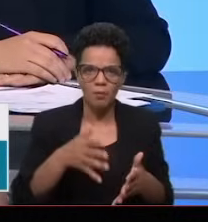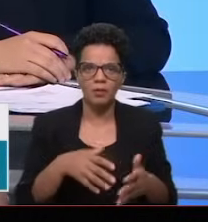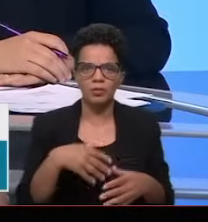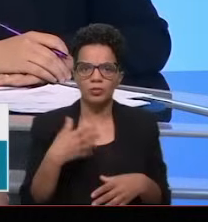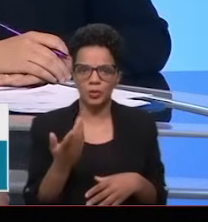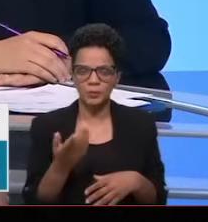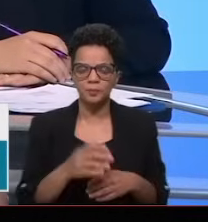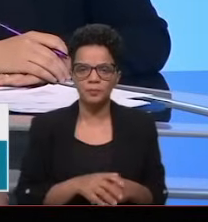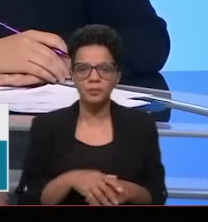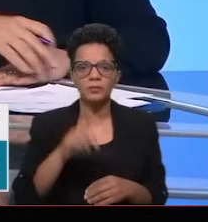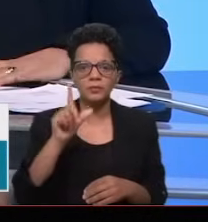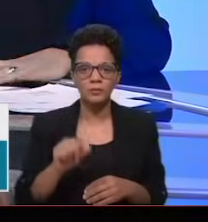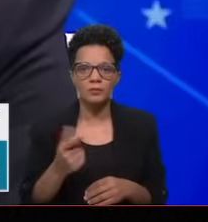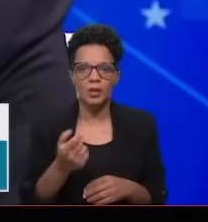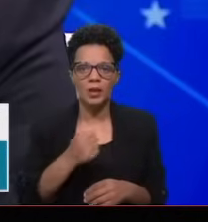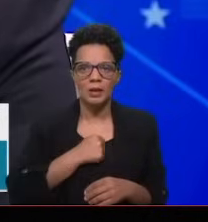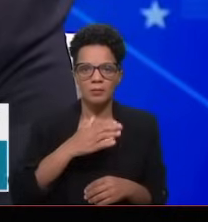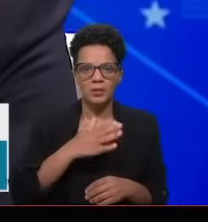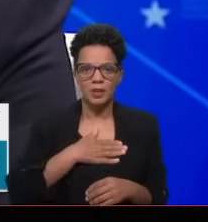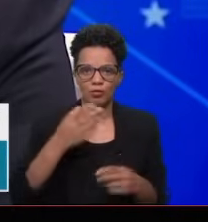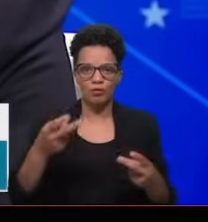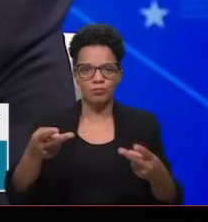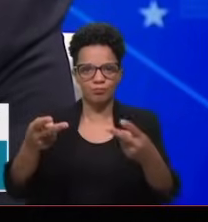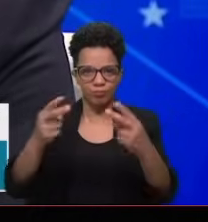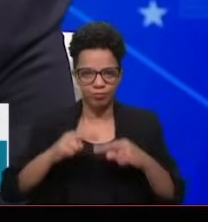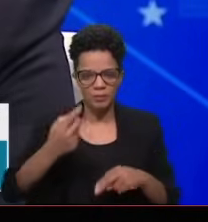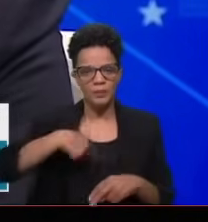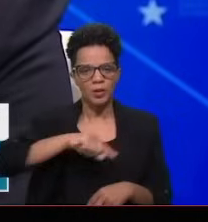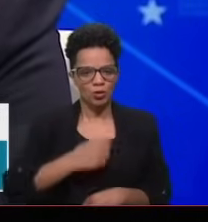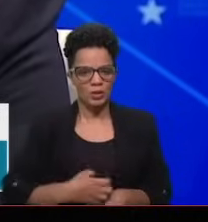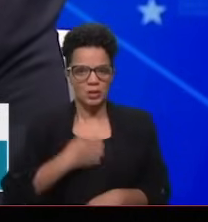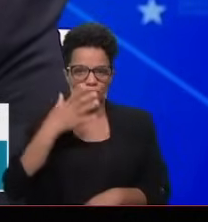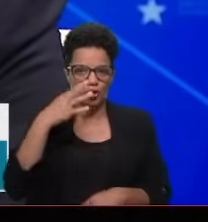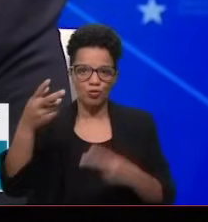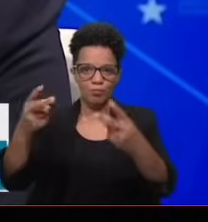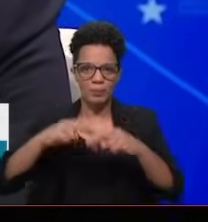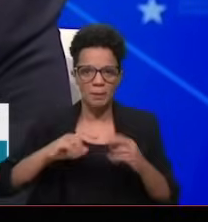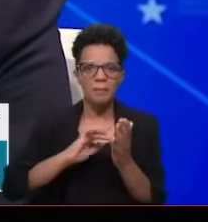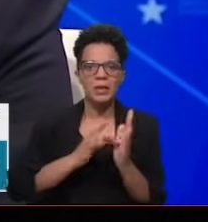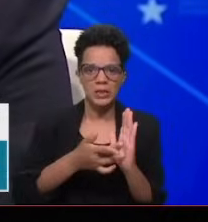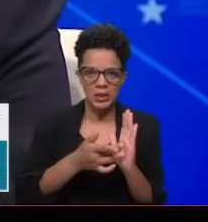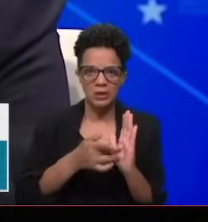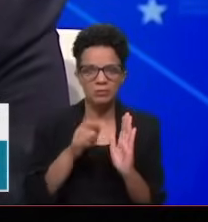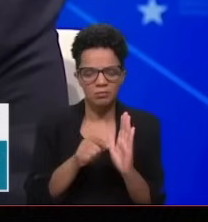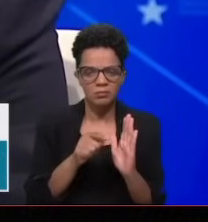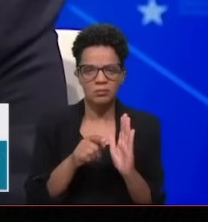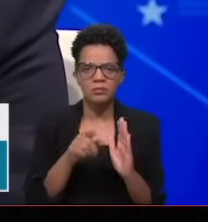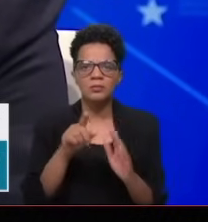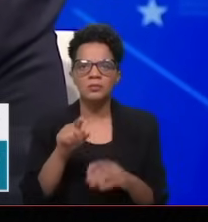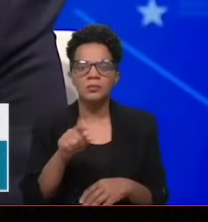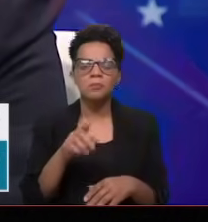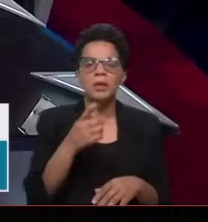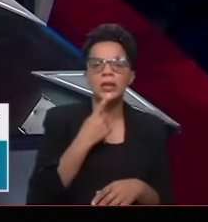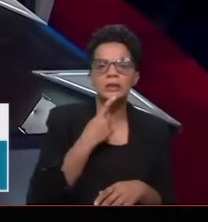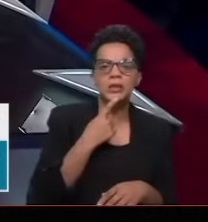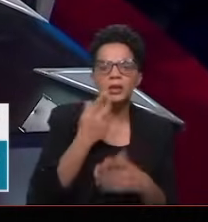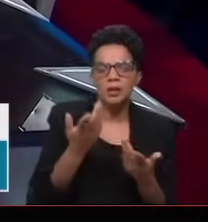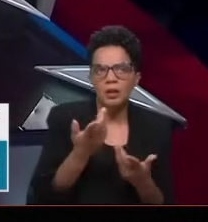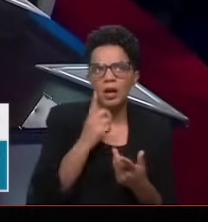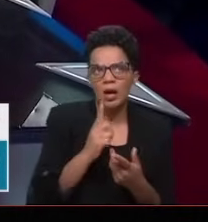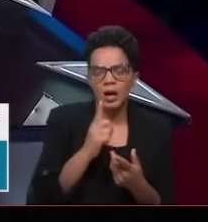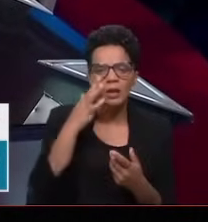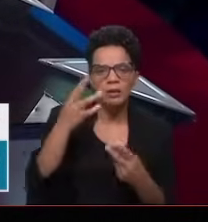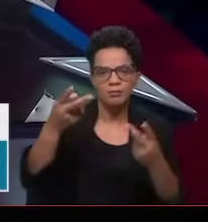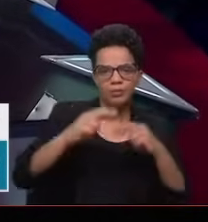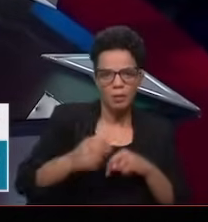e o e Vieram também empresários e nós consideramos essa imigração que veio dos brasileiros do quer dizer que há imigração boa e má pela